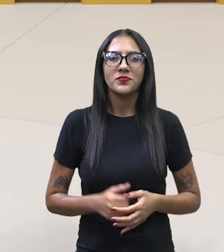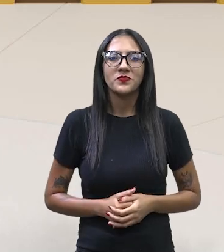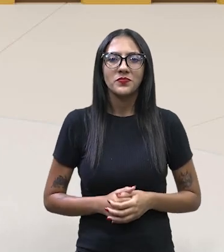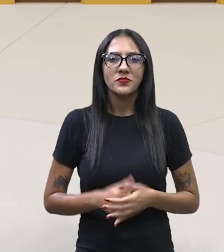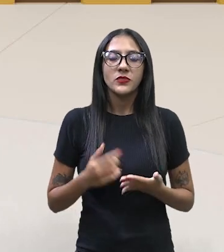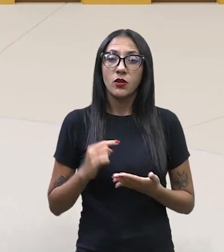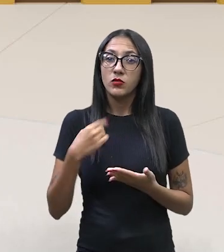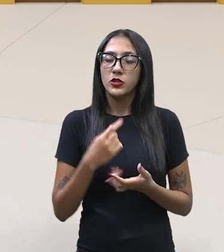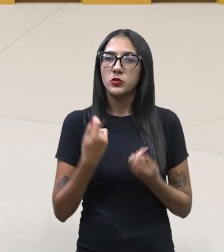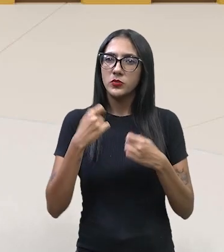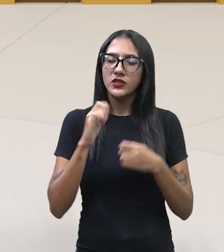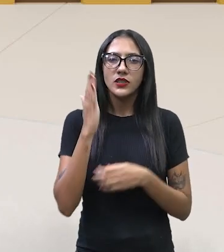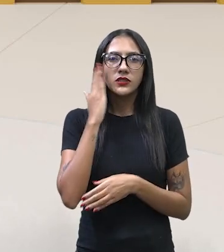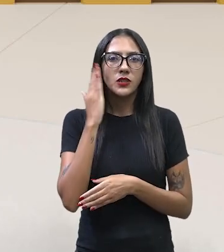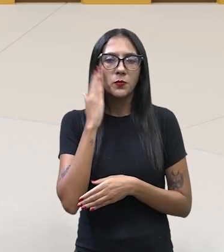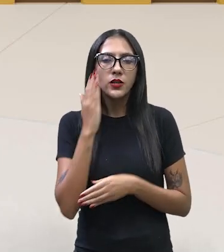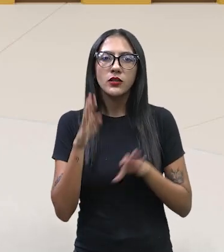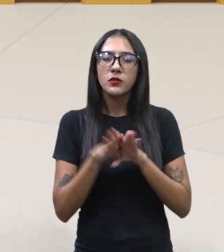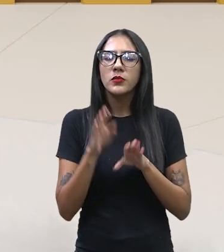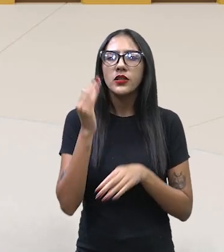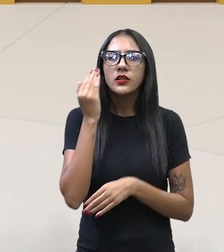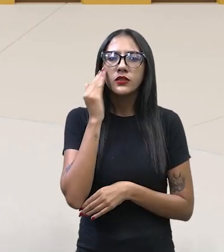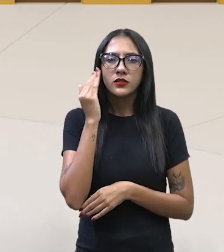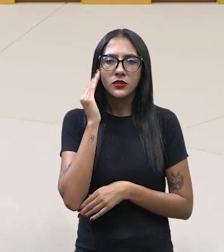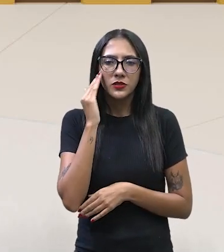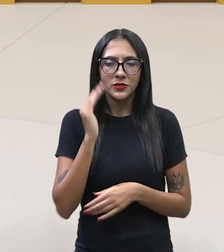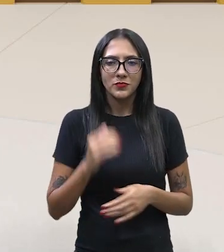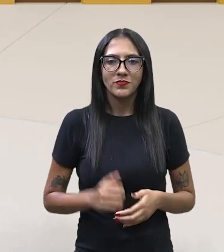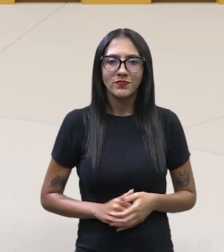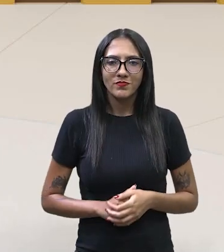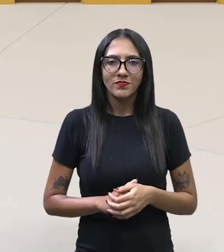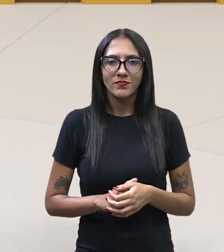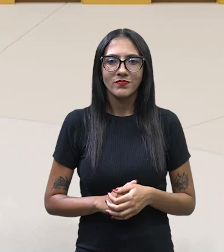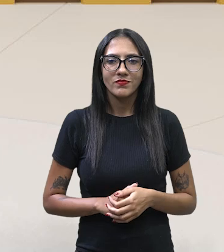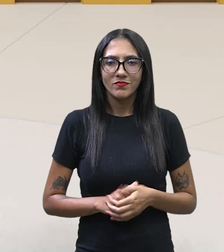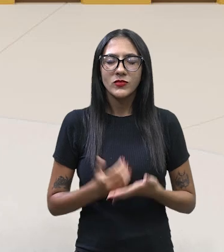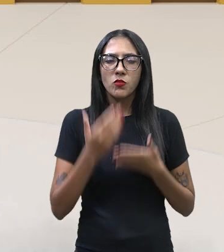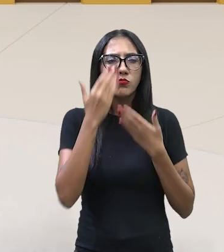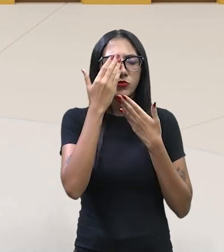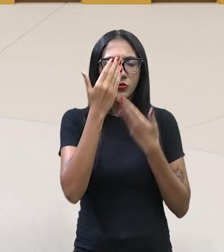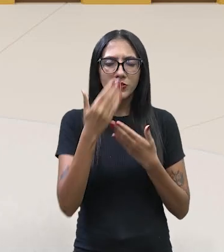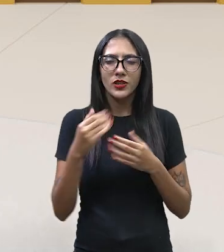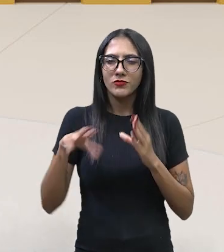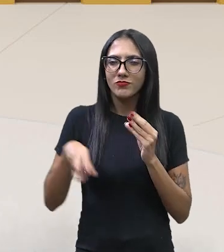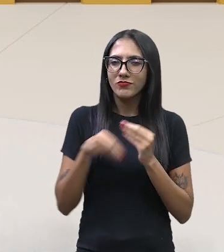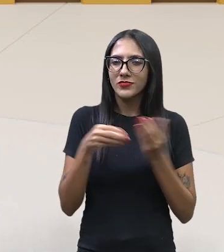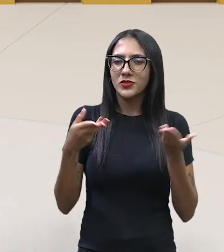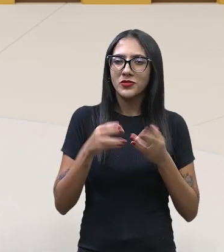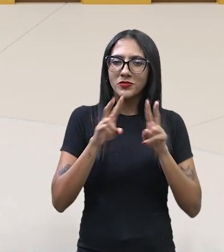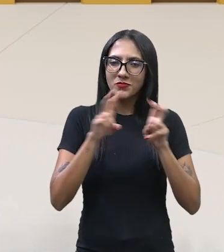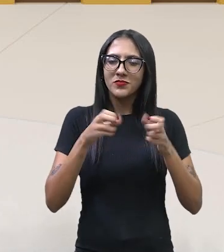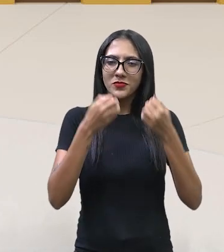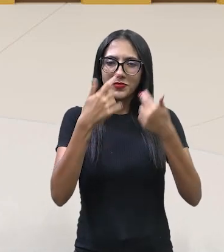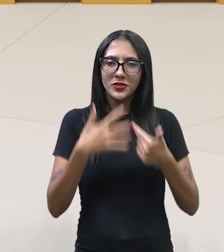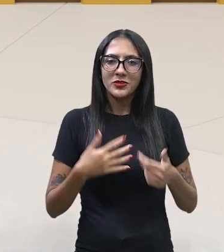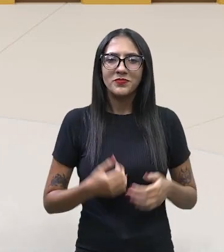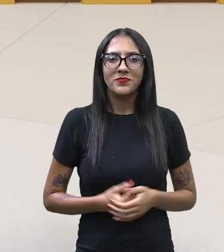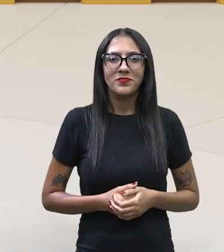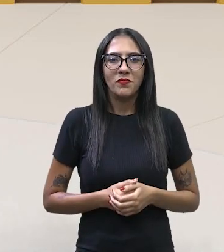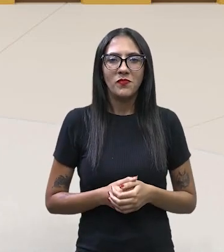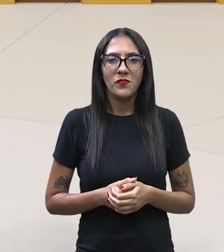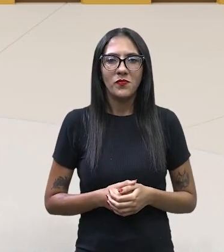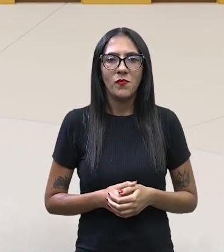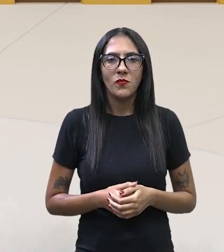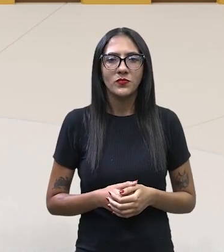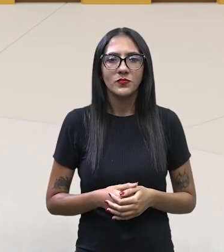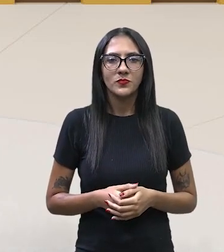Então, a gente tem que direcionar aí. Agradeço muito, é muito bom ter contribuído aqui com vocês. A gente que agradece, professor. Obrigado, professor. E aí